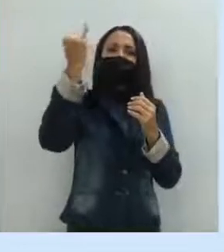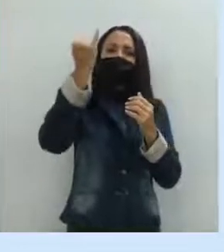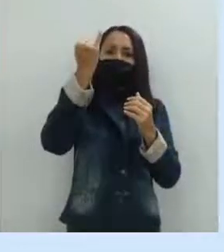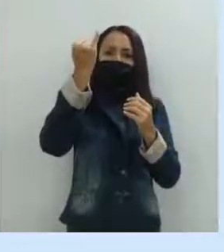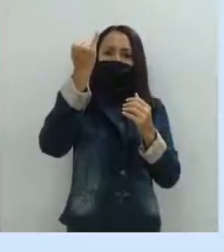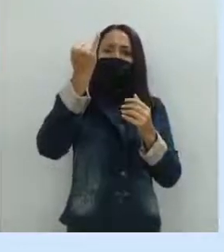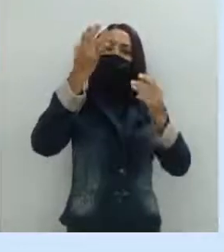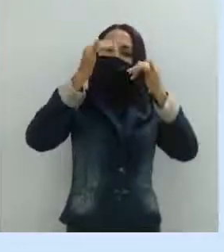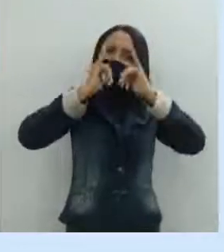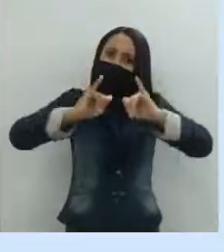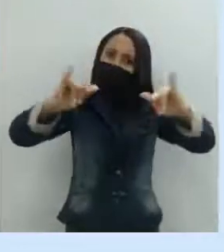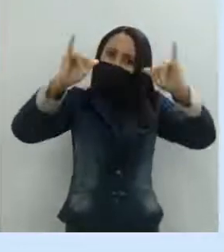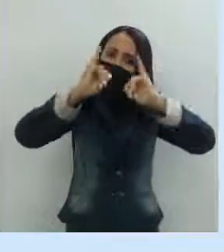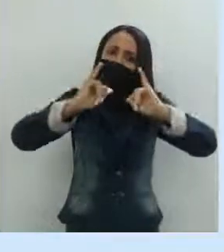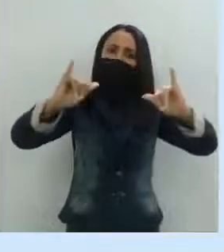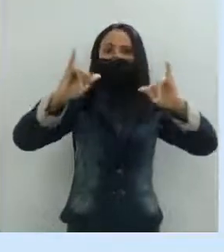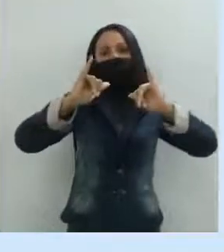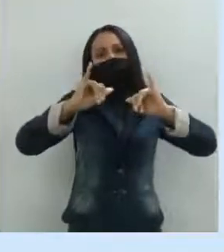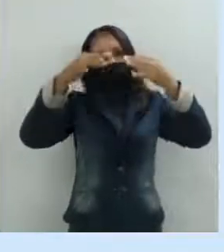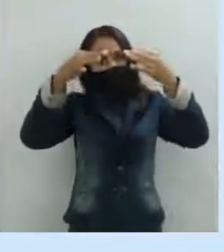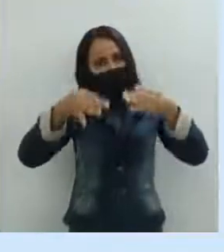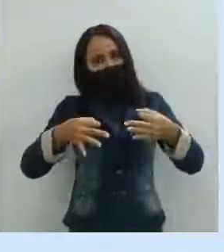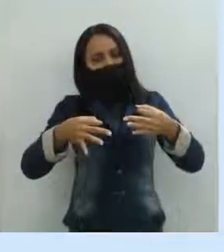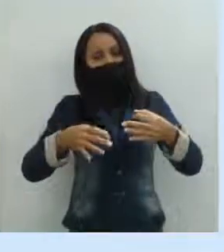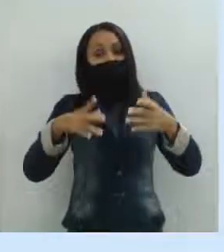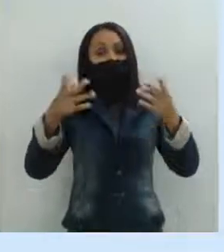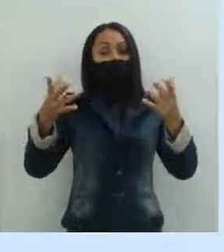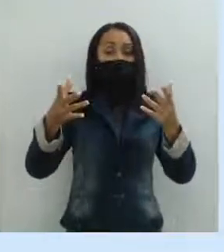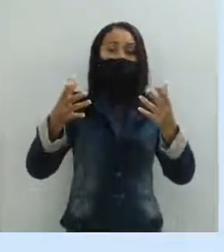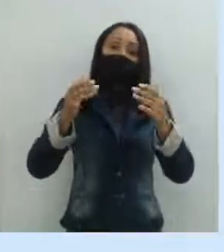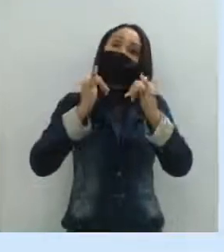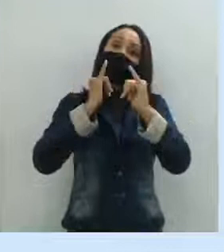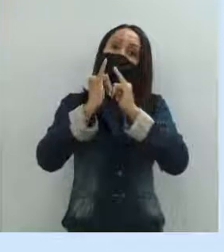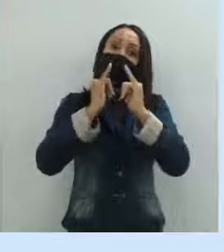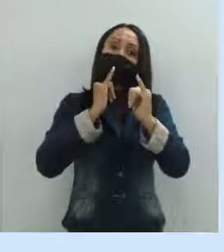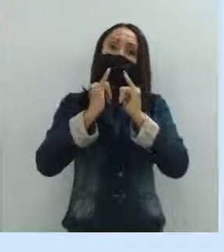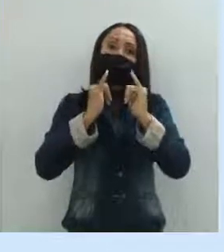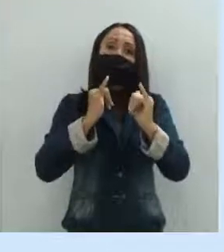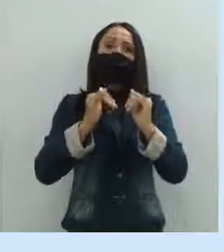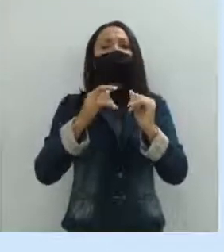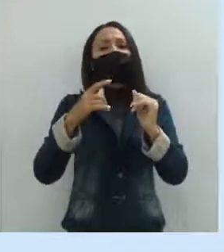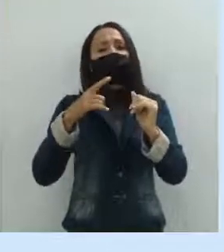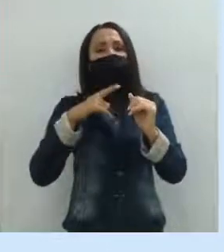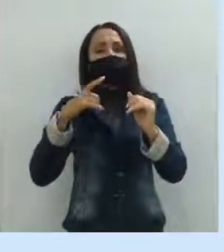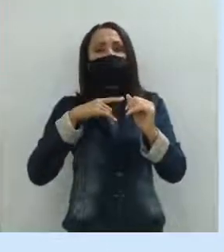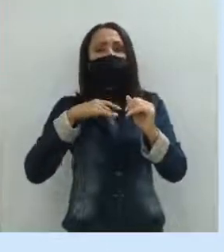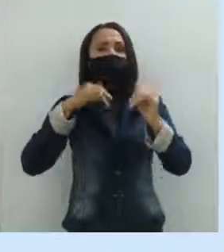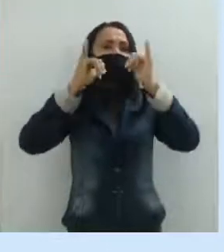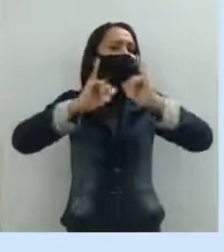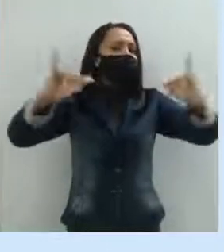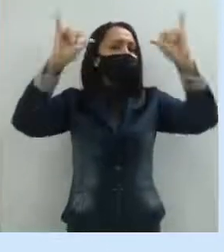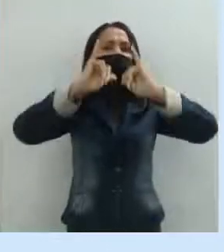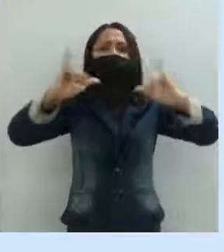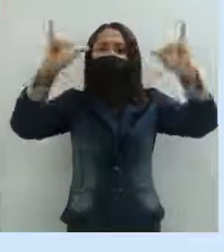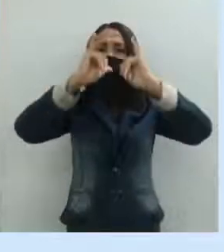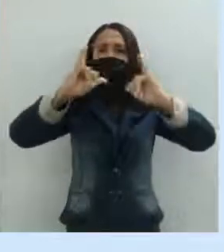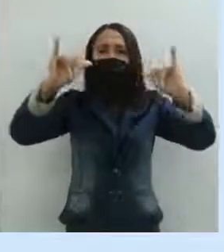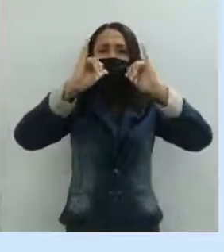de informações, certo? Lá na internet vocês vão ter notícias de vários